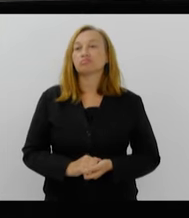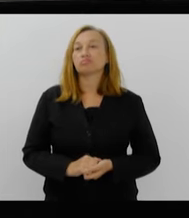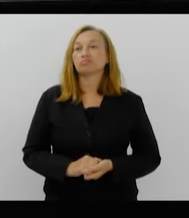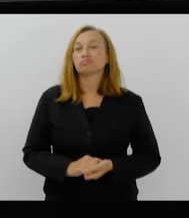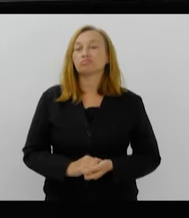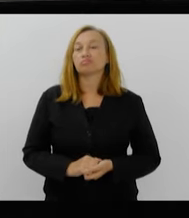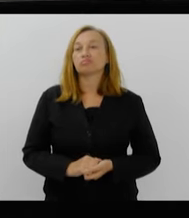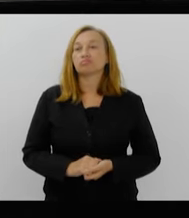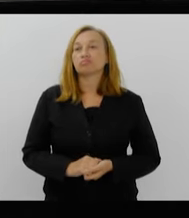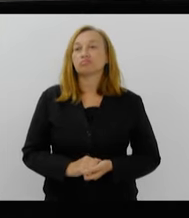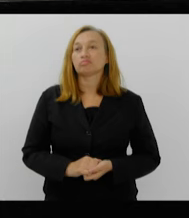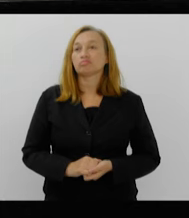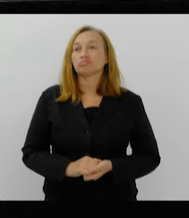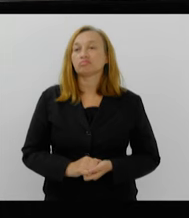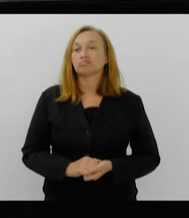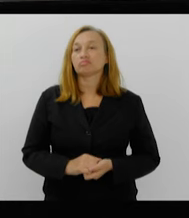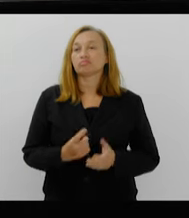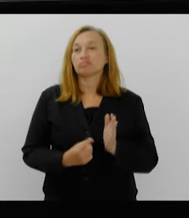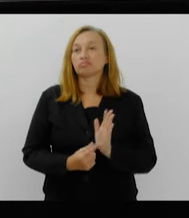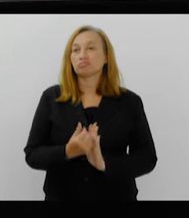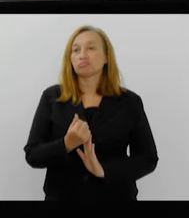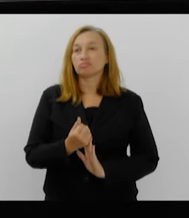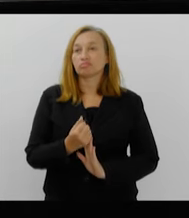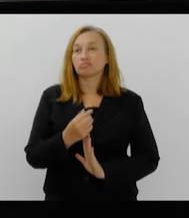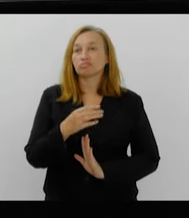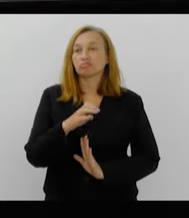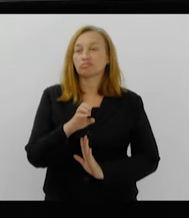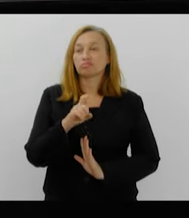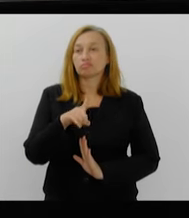que o orçamento da SEDAI,